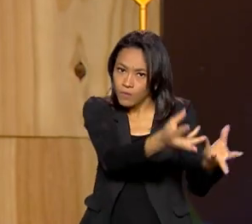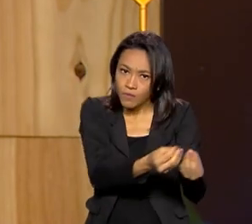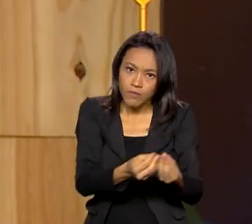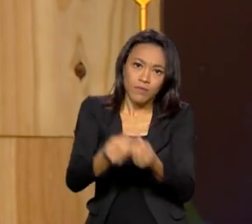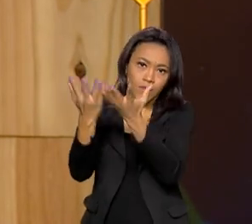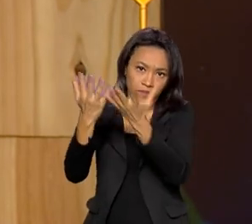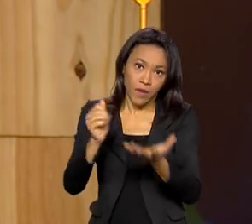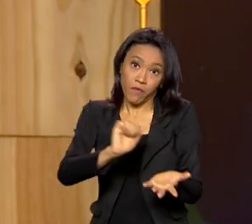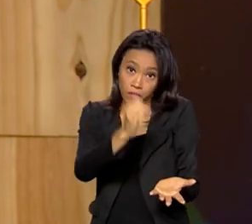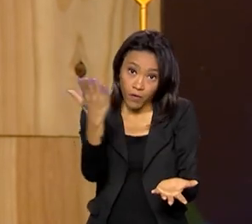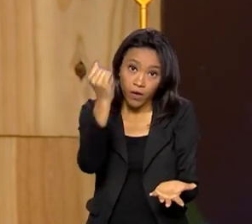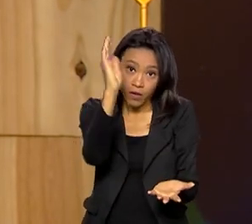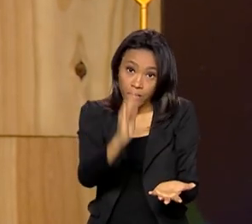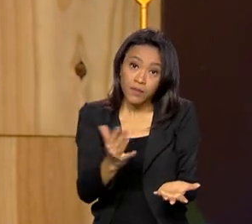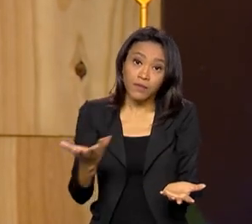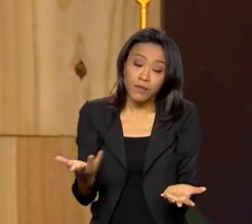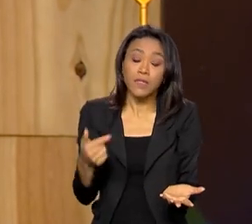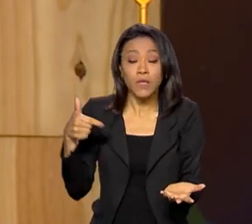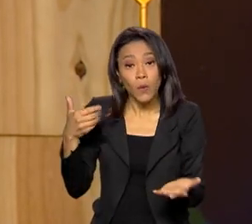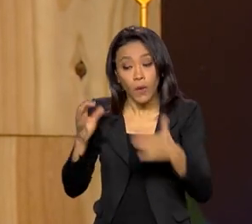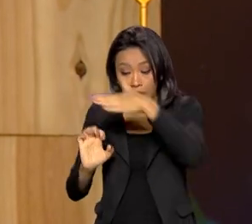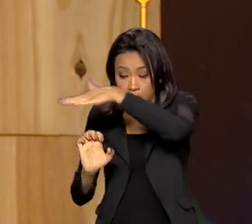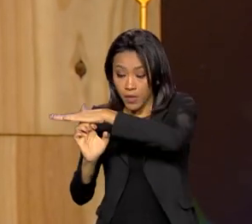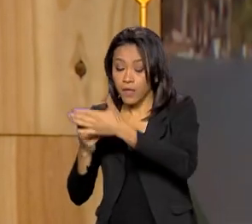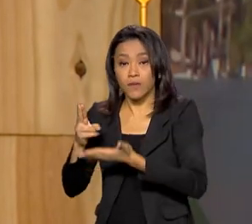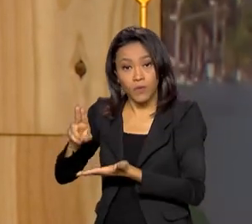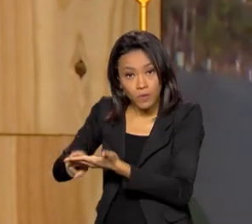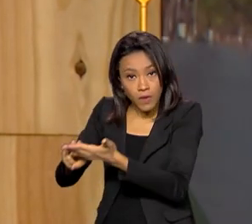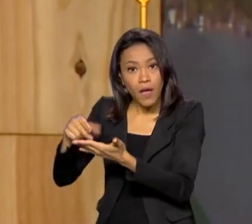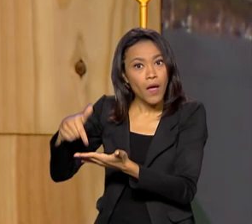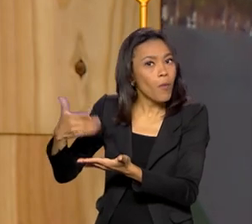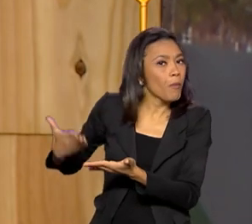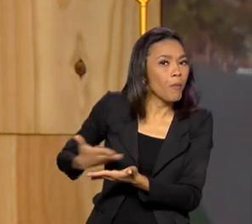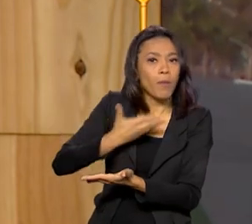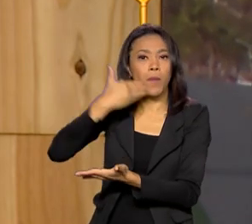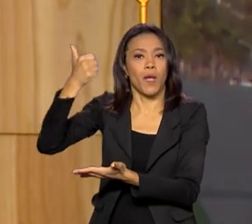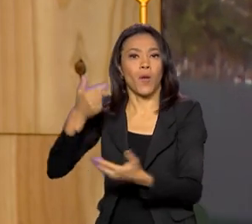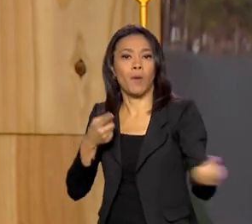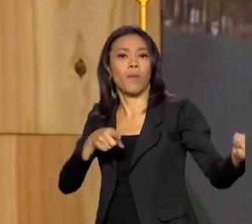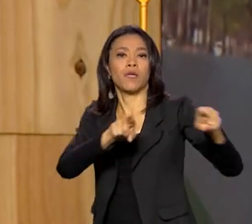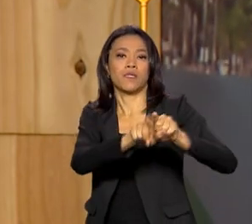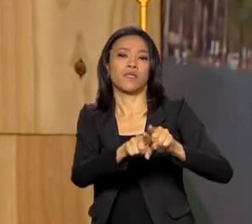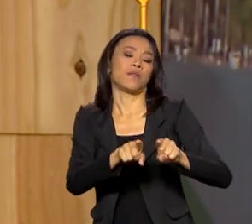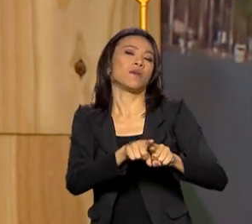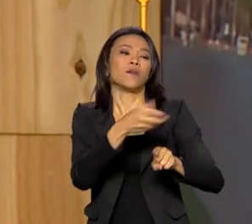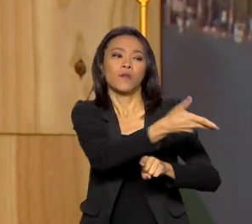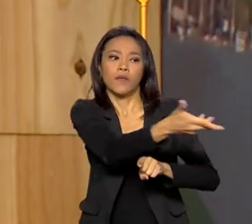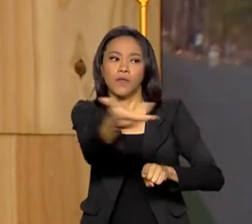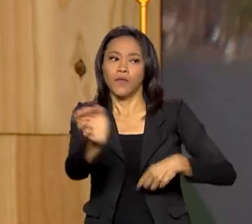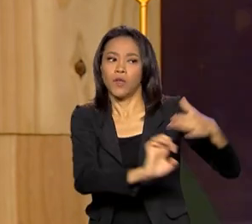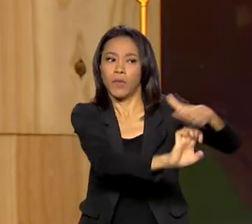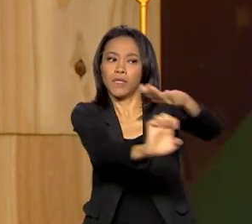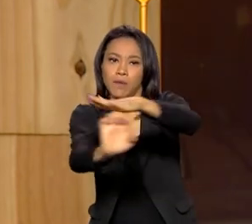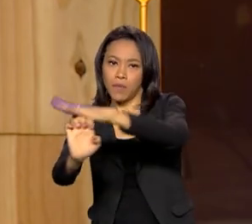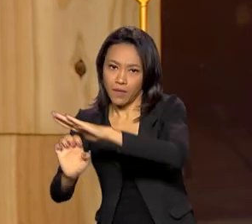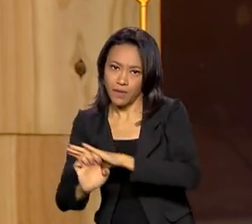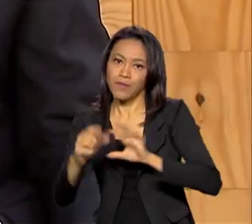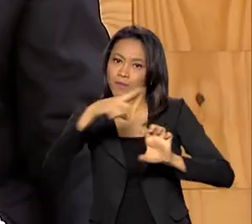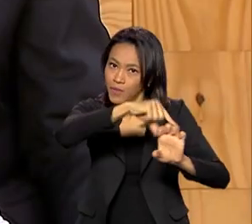os Correios são, sem dúvida, o maior e melhor parceiro logístico para o empreendedorismo